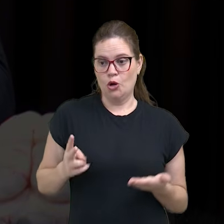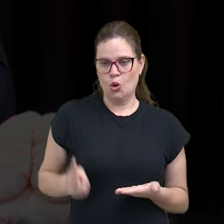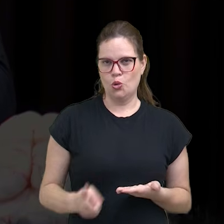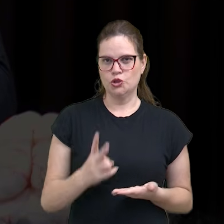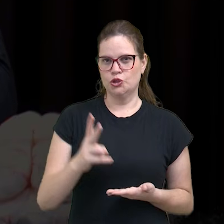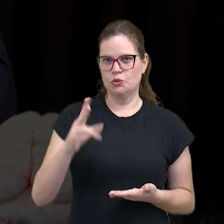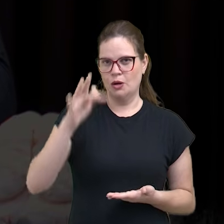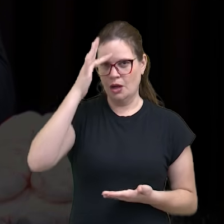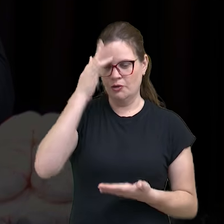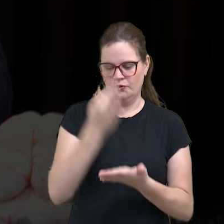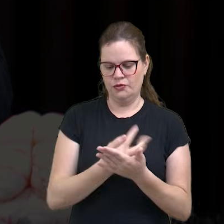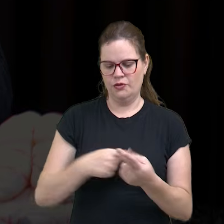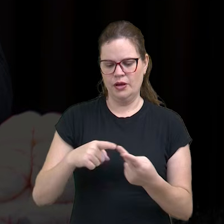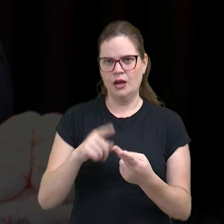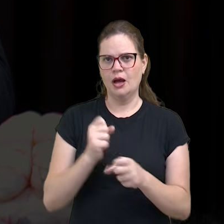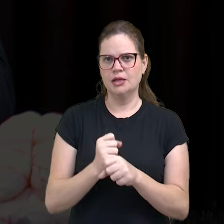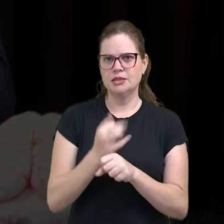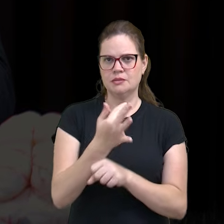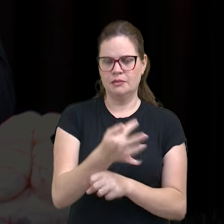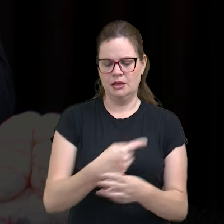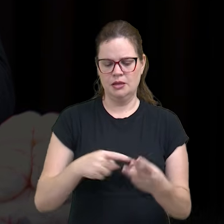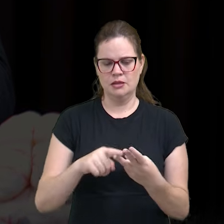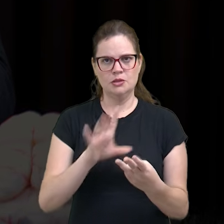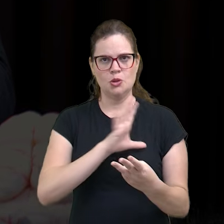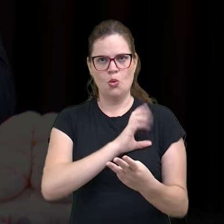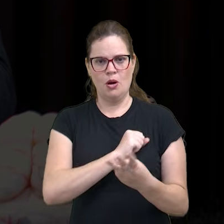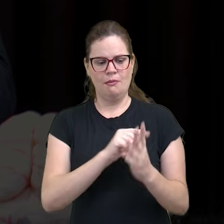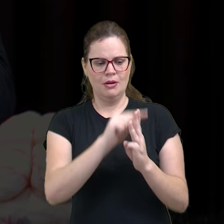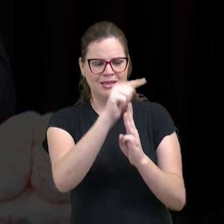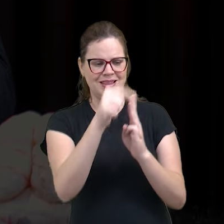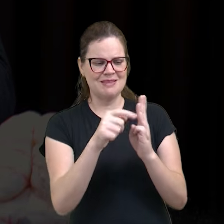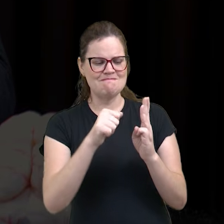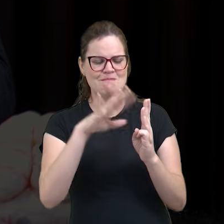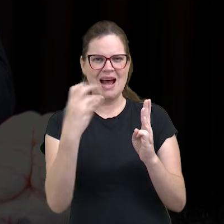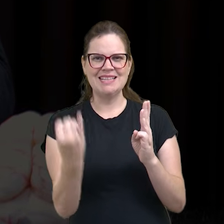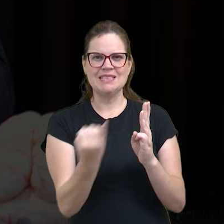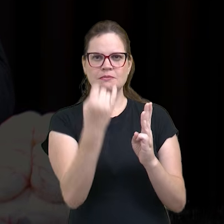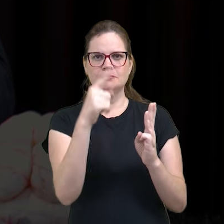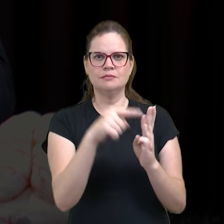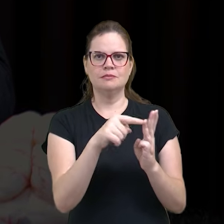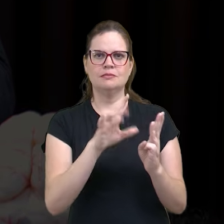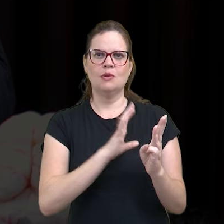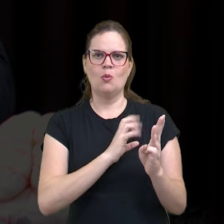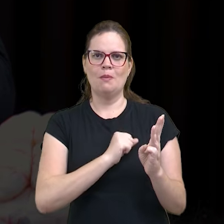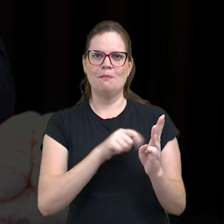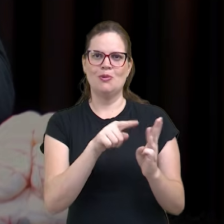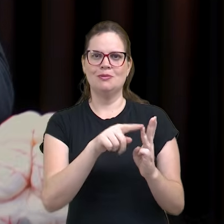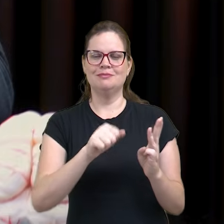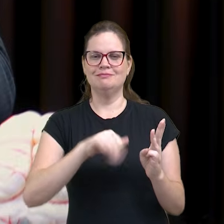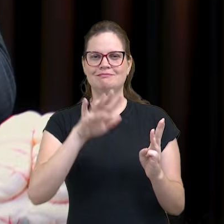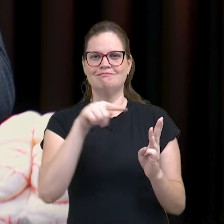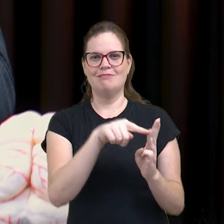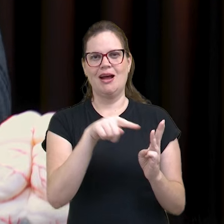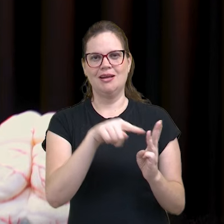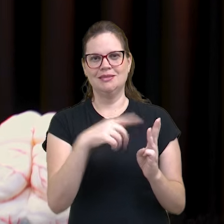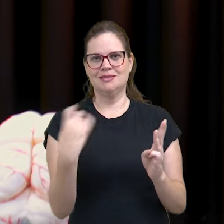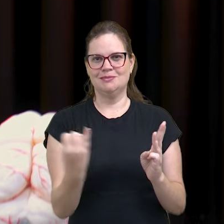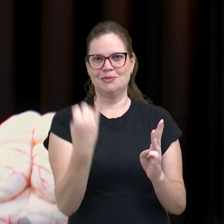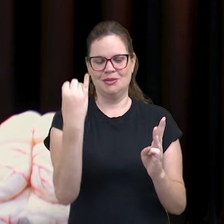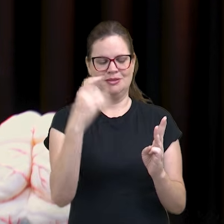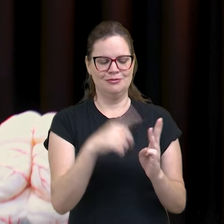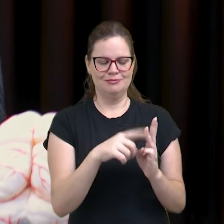amor. Destas 3, a mais importante, a maior, né, destas, é o amor.